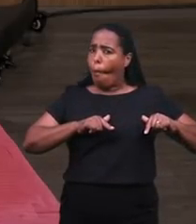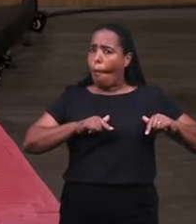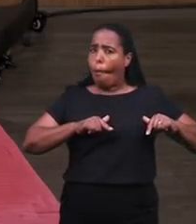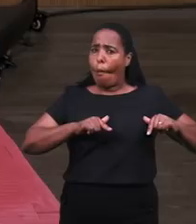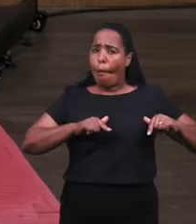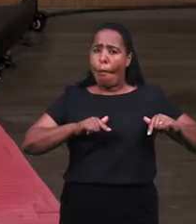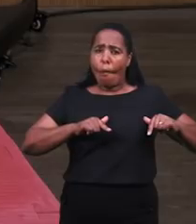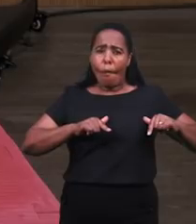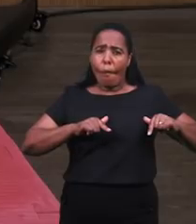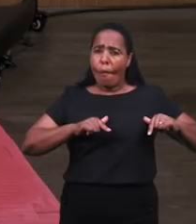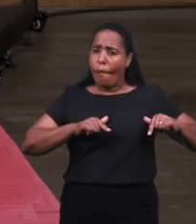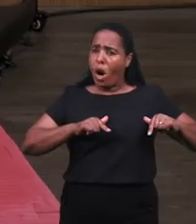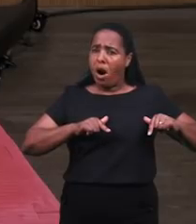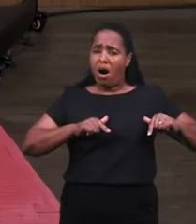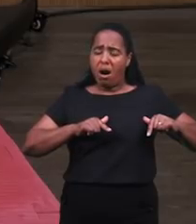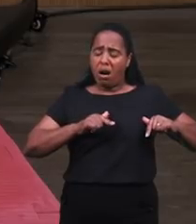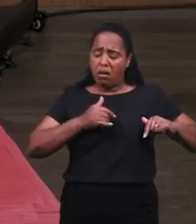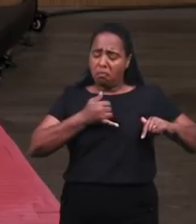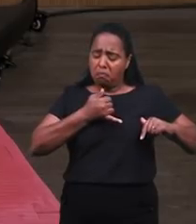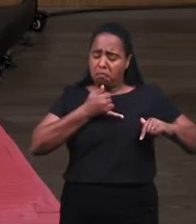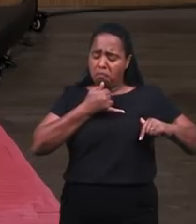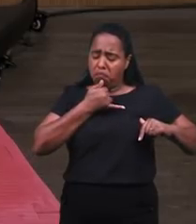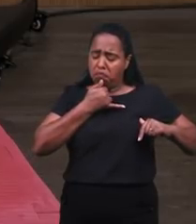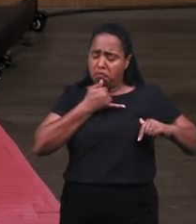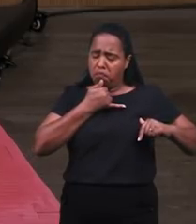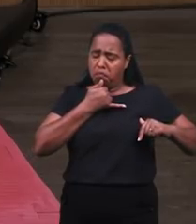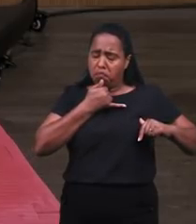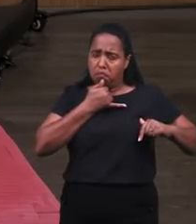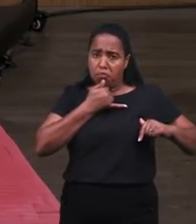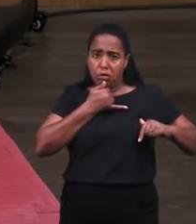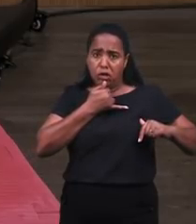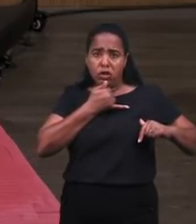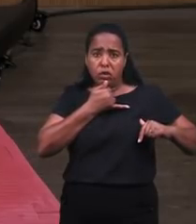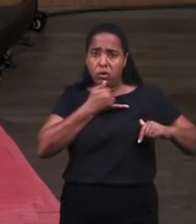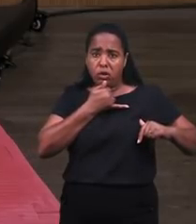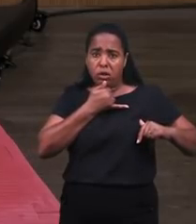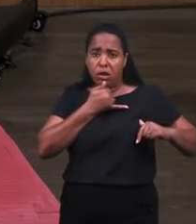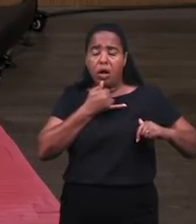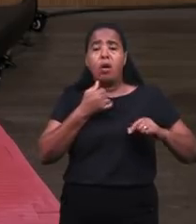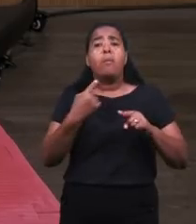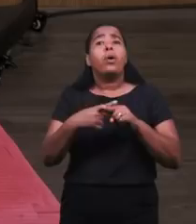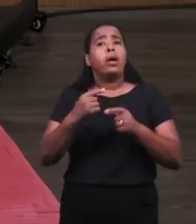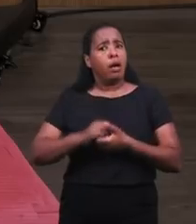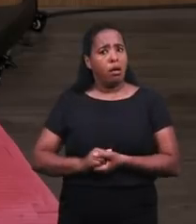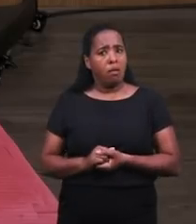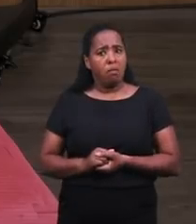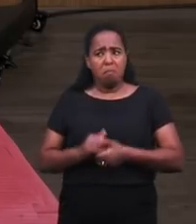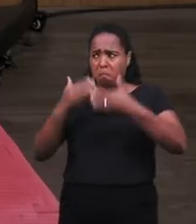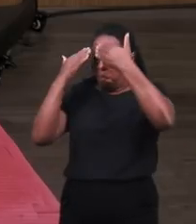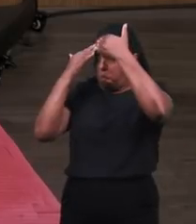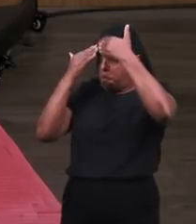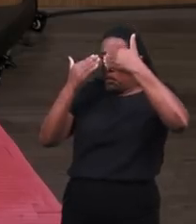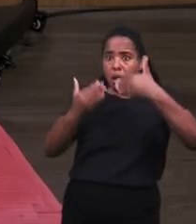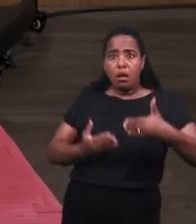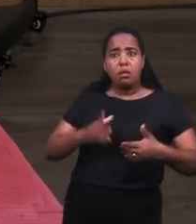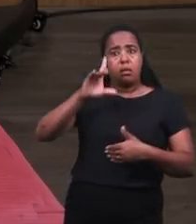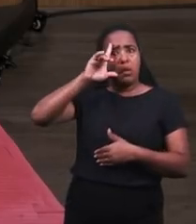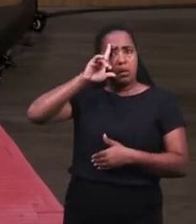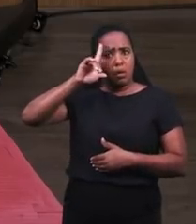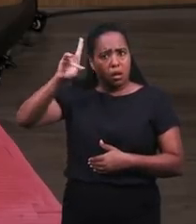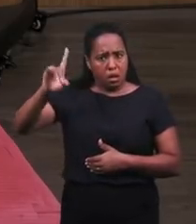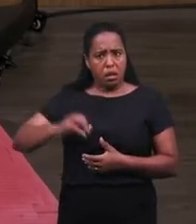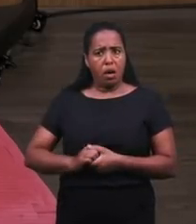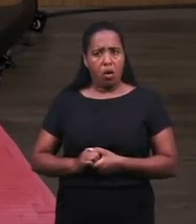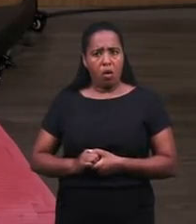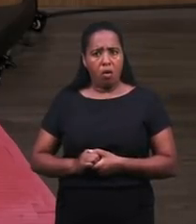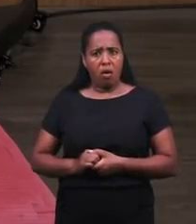coração vazio, um coração triste, porque desobedeceram. A desobediência não agrada a Deus, não. Sabe o que